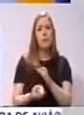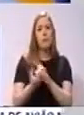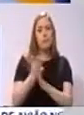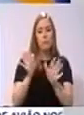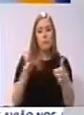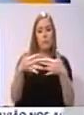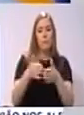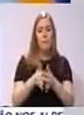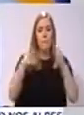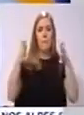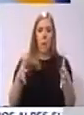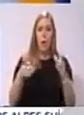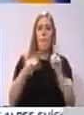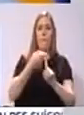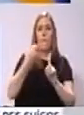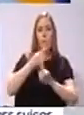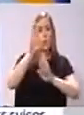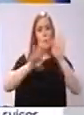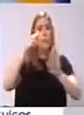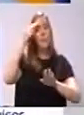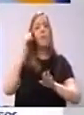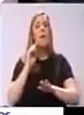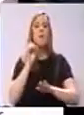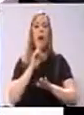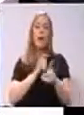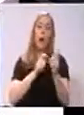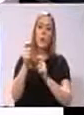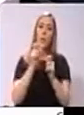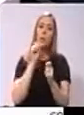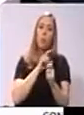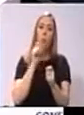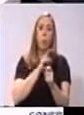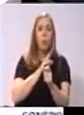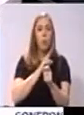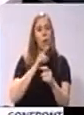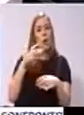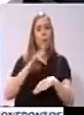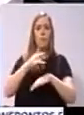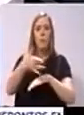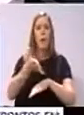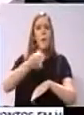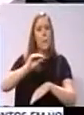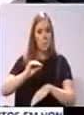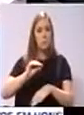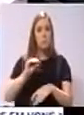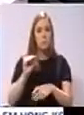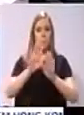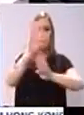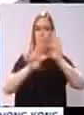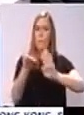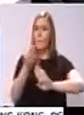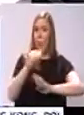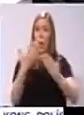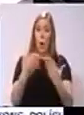feiras e exposições de Penafiel, permitiu que a organização pudesse ter uma organização mais profissional. Temos mais expositores, atualmente